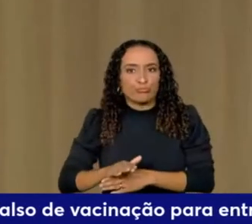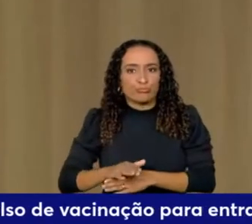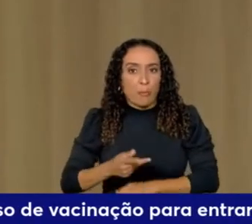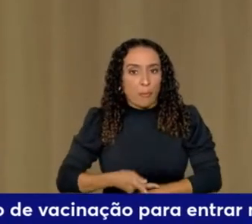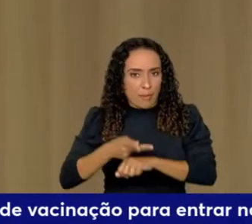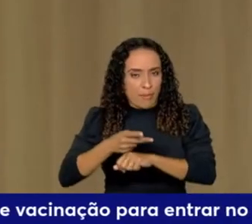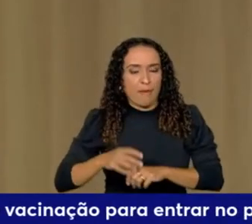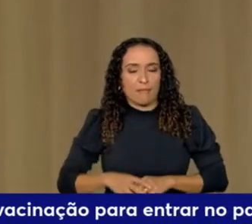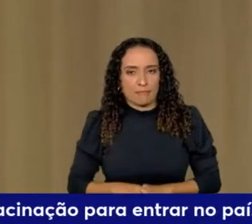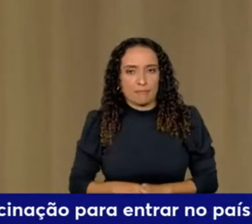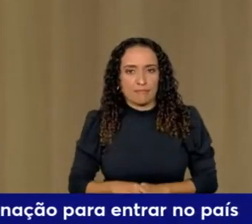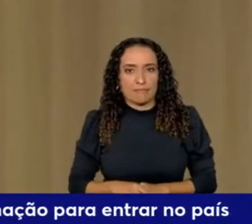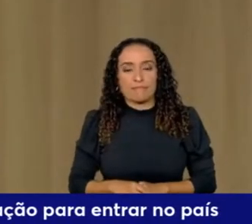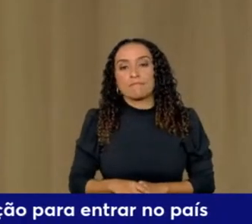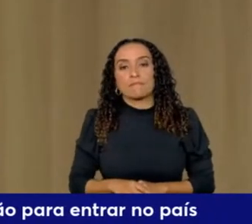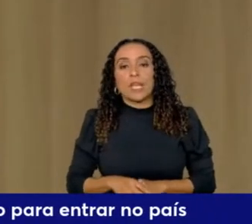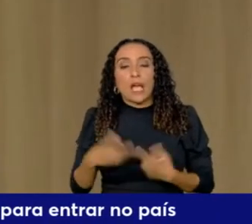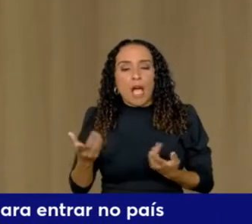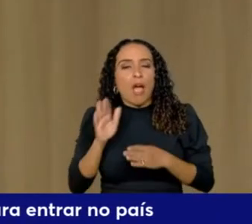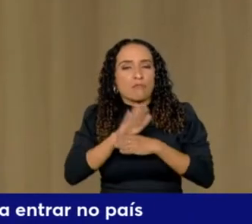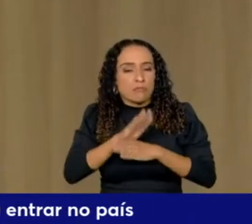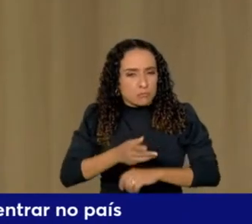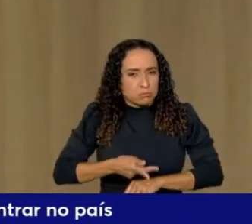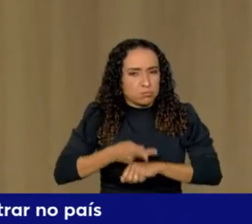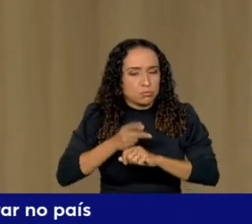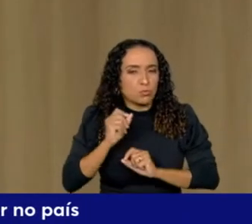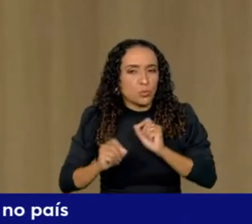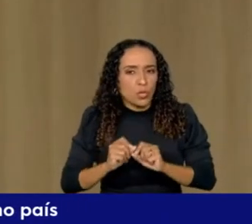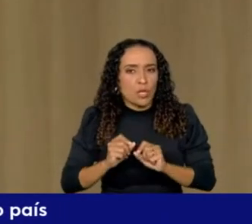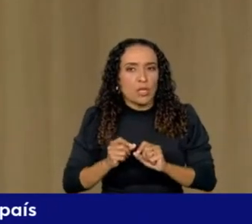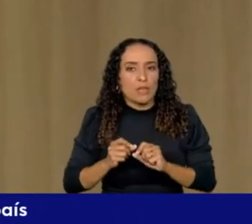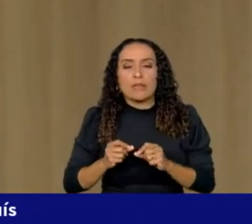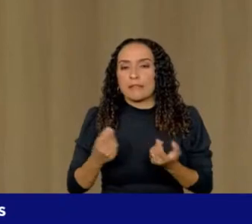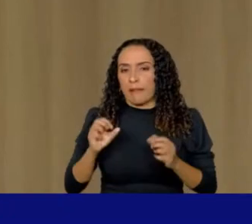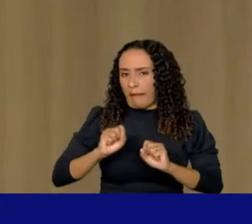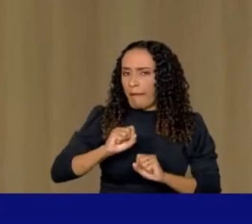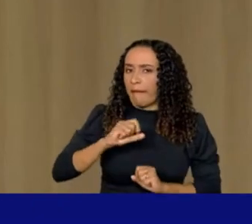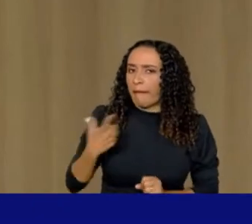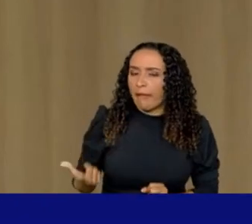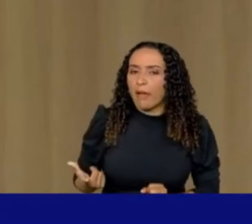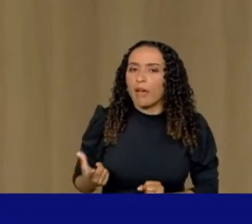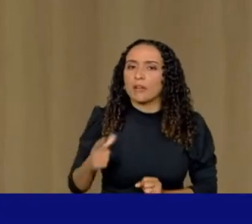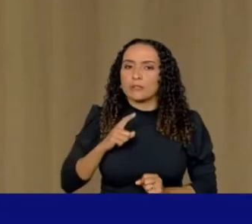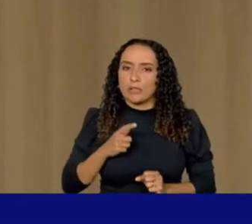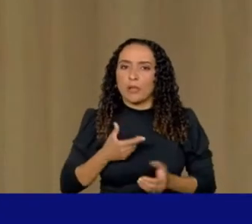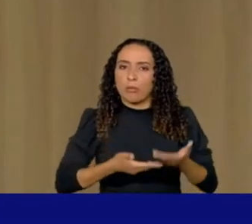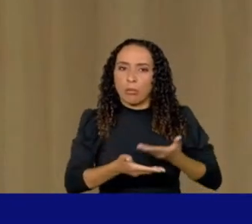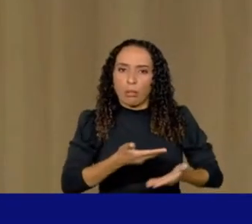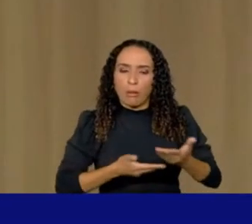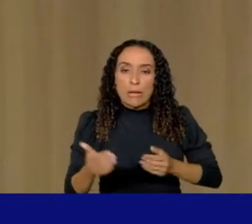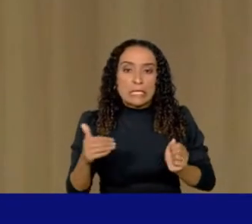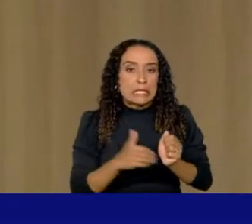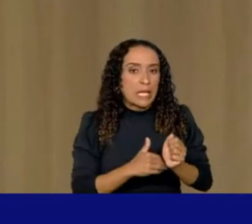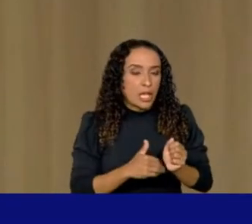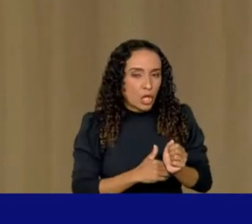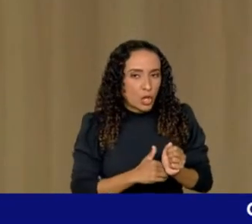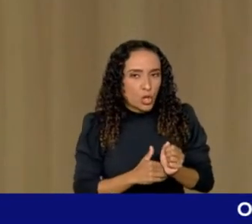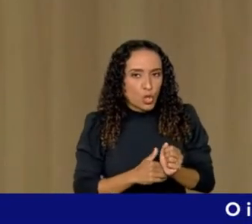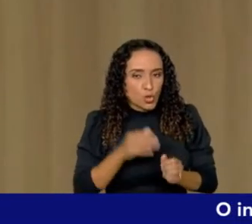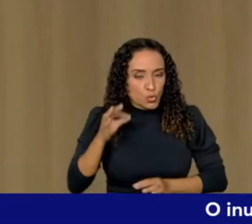premiada esta colaboração premiada que obviamente tramita em segredo de